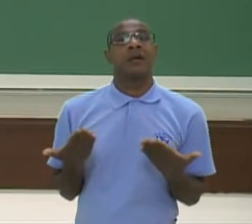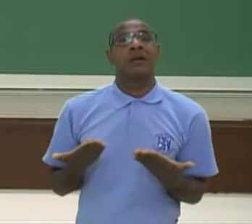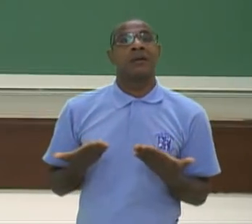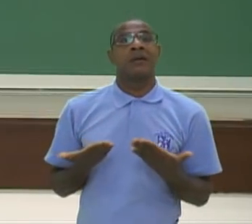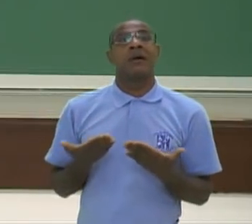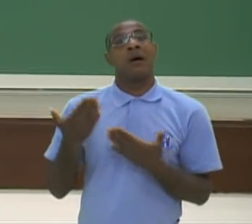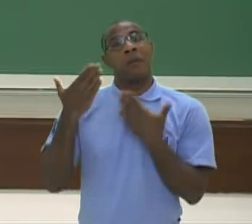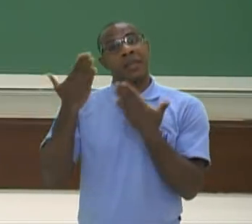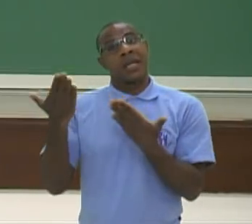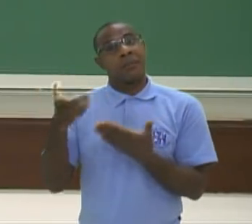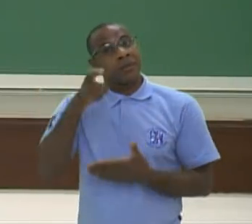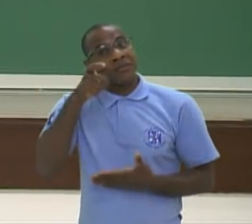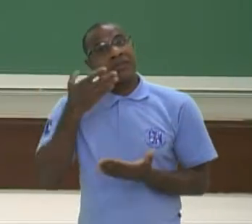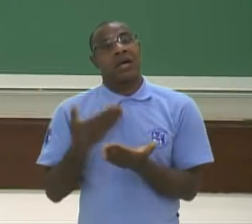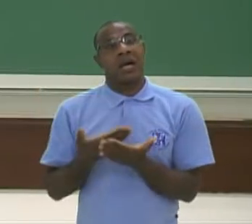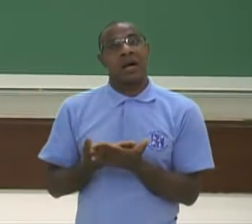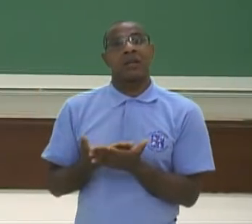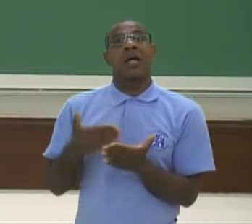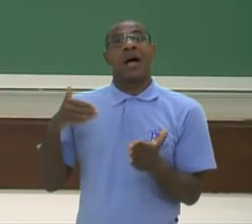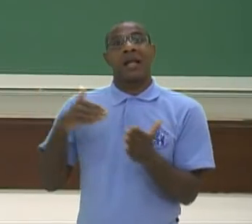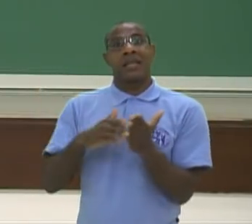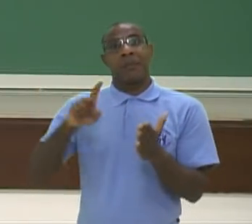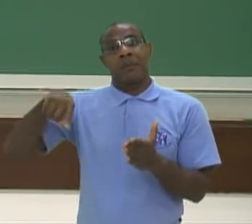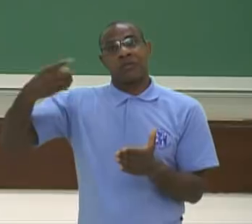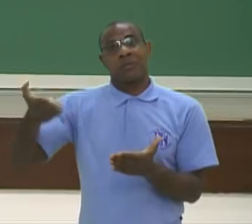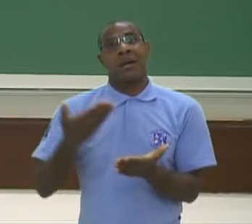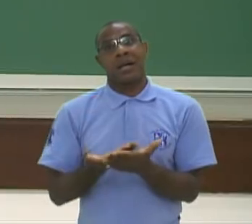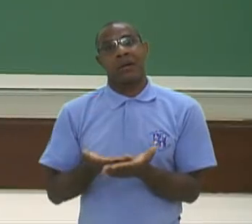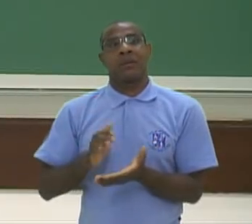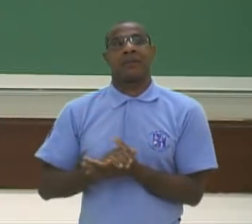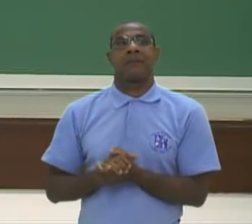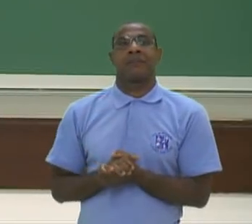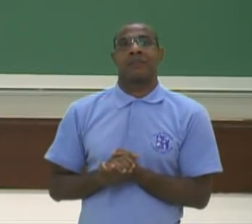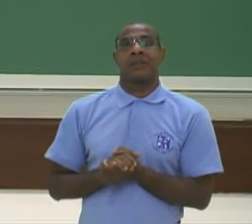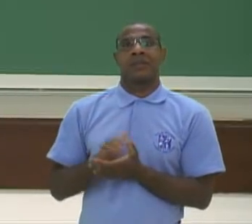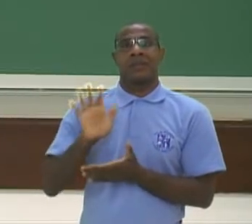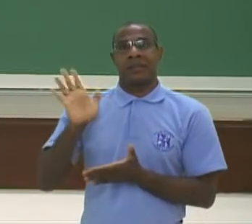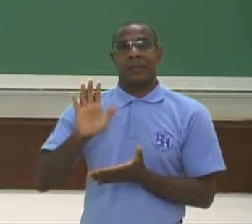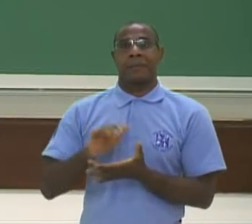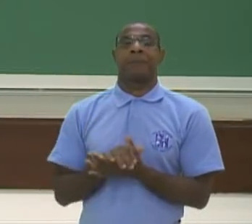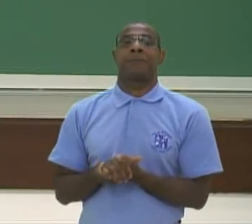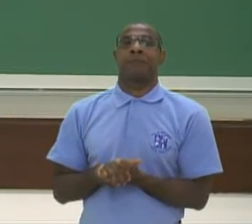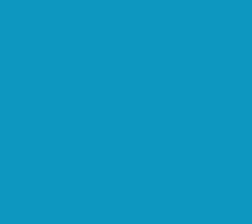you, muito obrigada por assistir essa aula e a gente se encontra na próxima aula de ciências. Até mais!